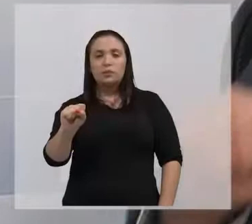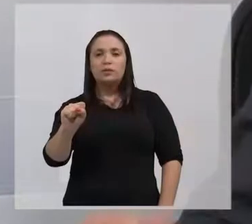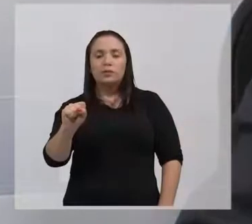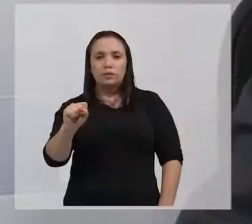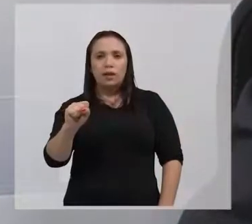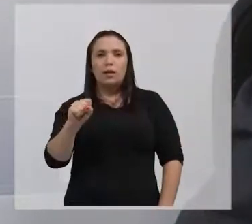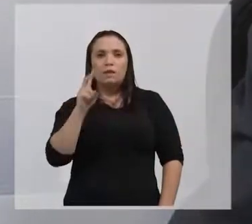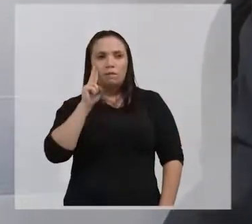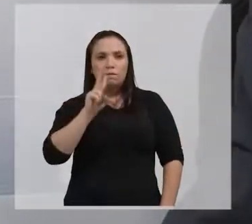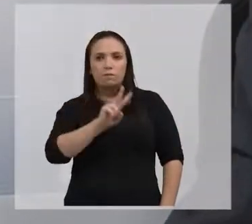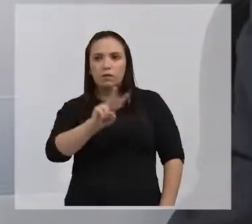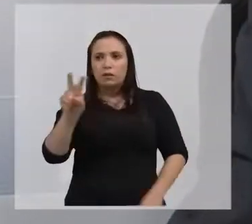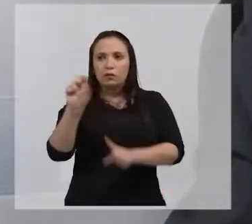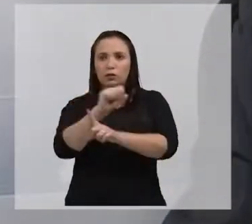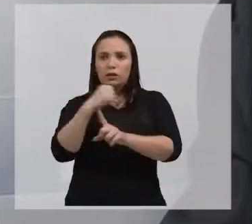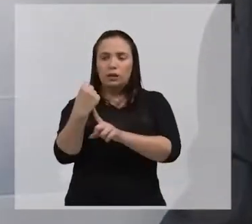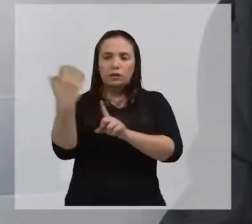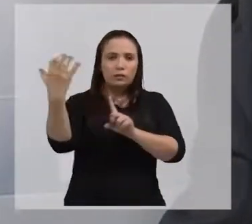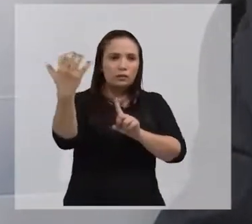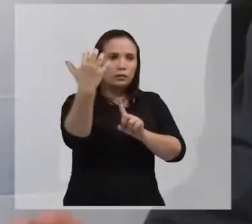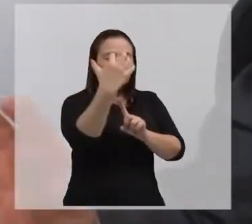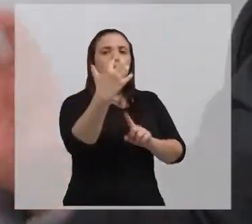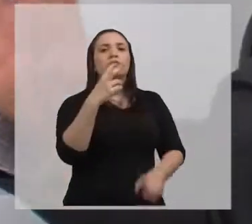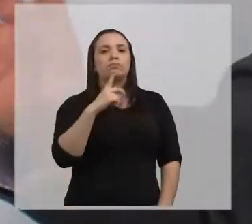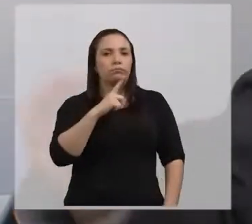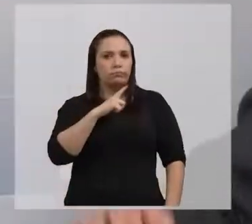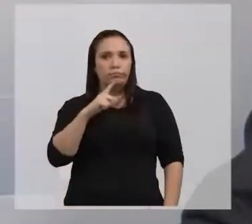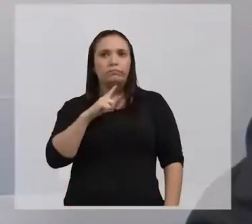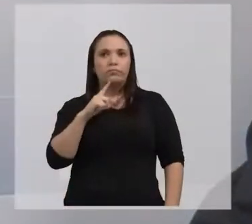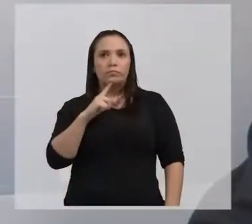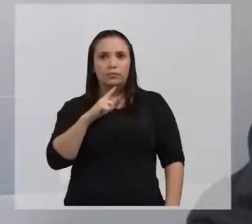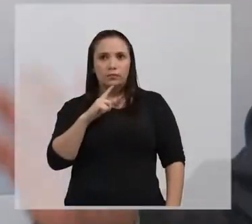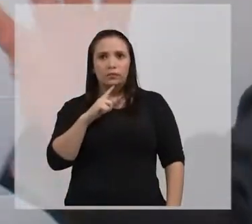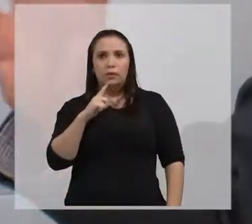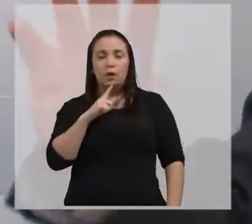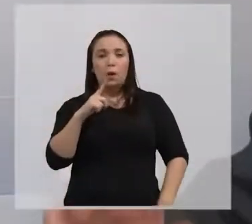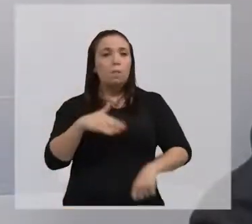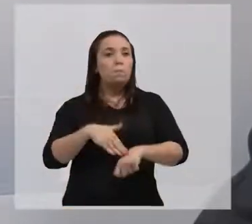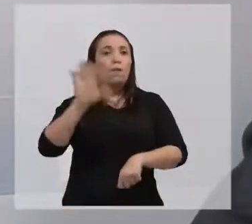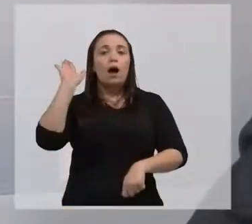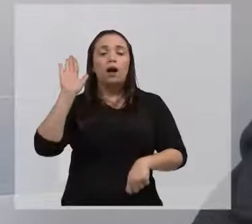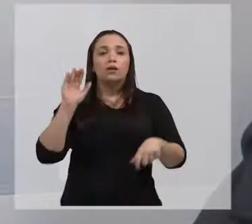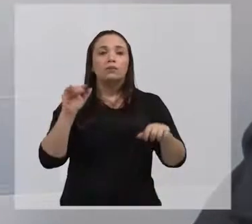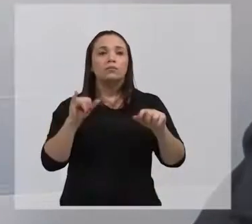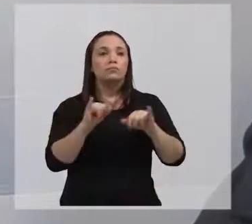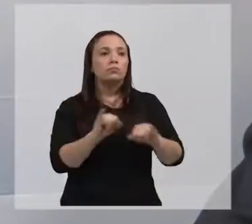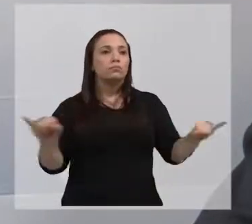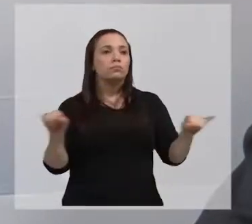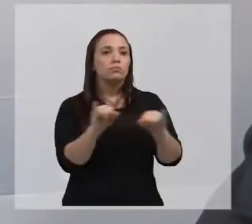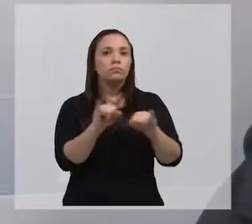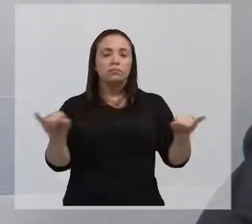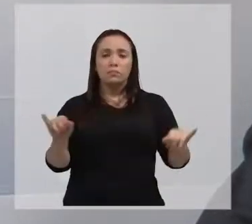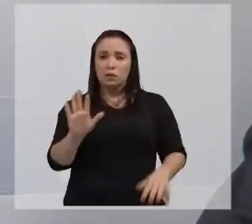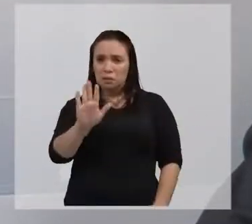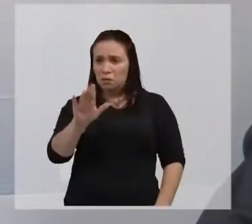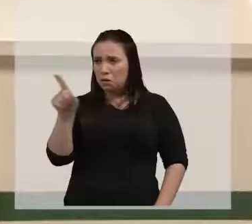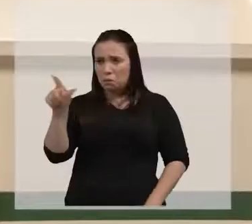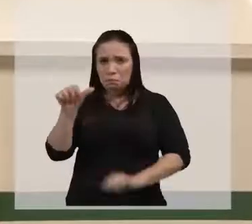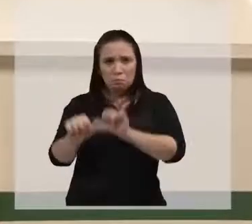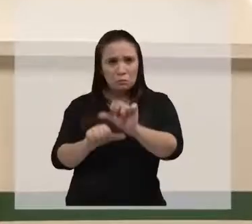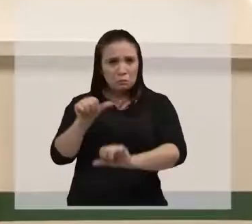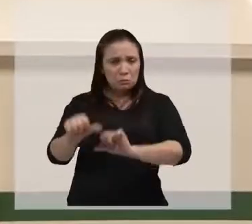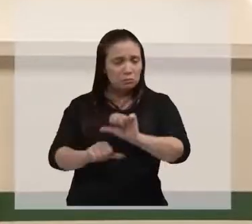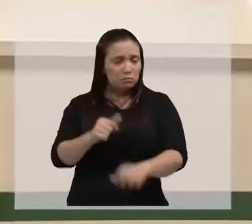sentiu a pressão social em cima dele. Ele tem se tornado o rosto mais nefasto. Mas não mudou nada, Luiz. Essa semana